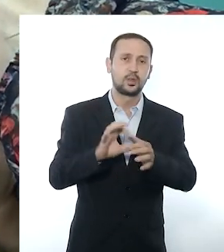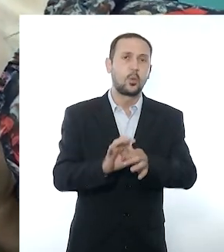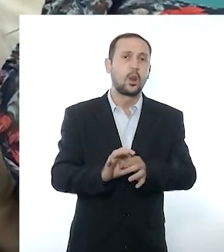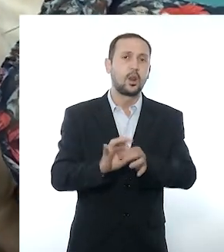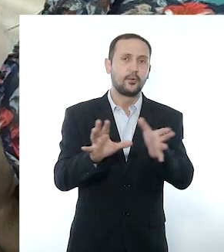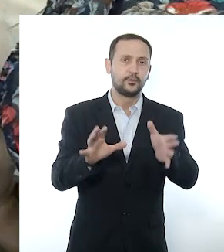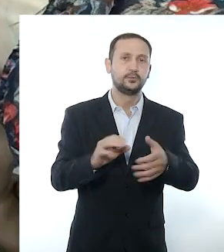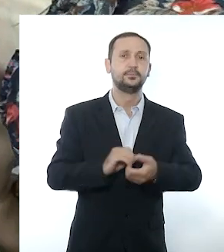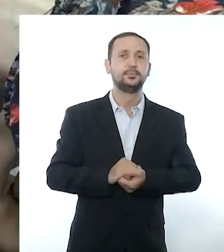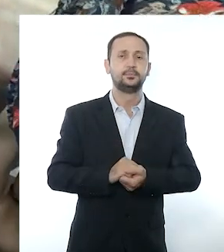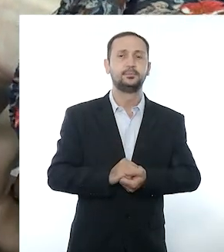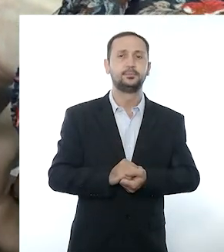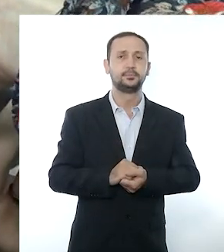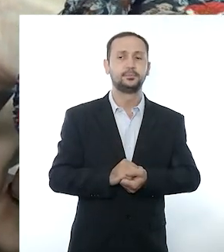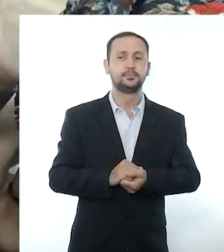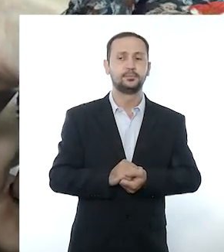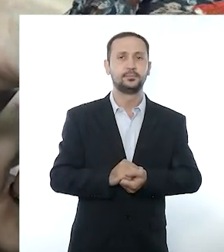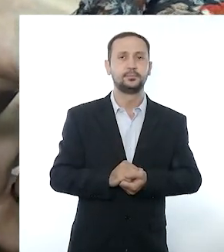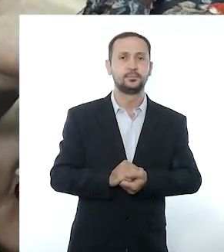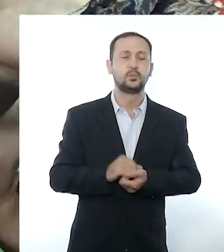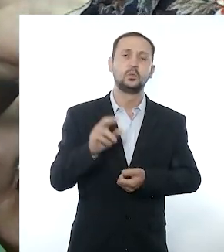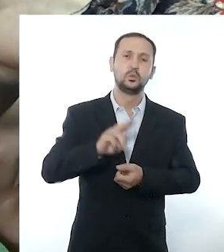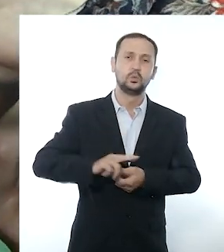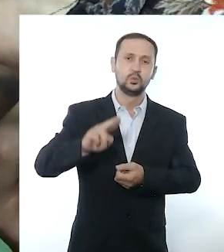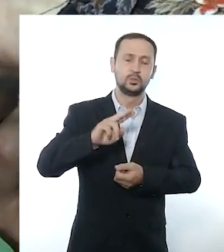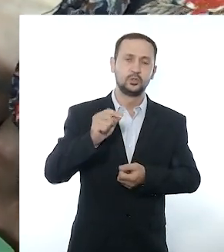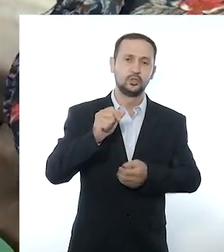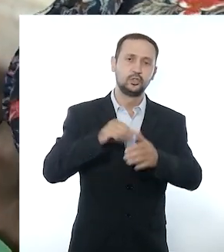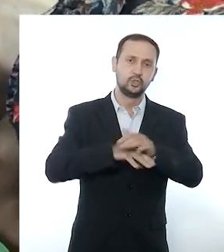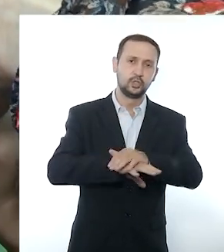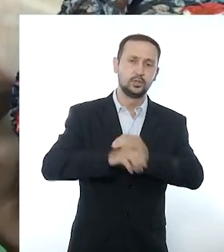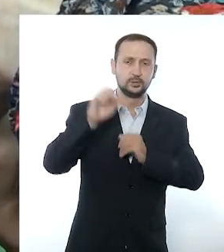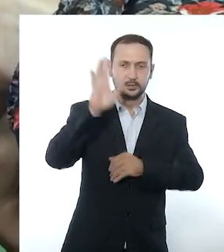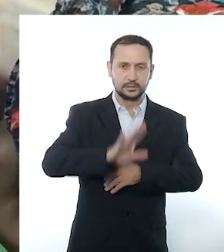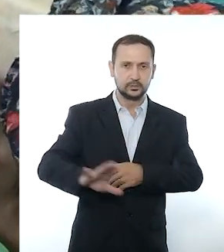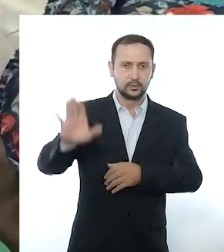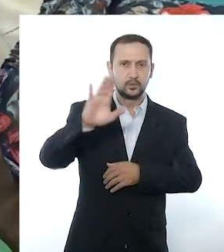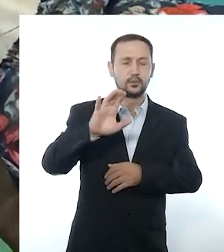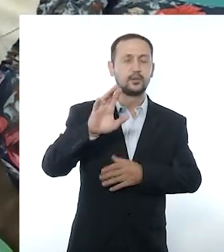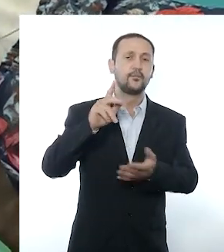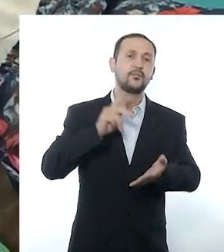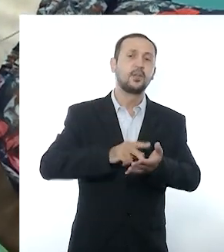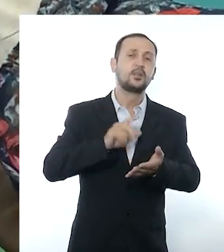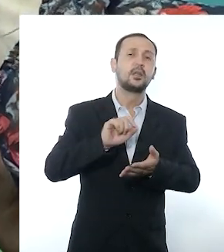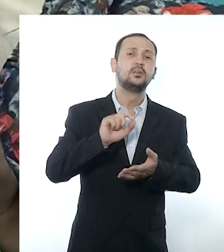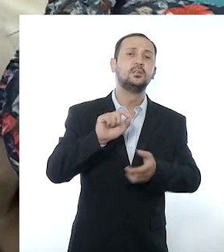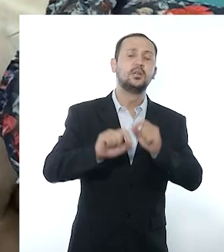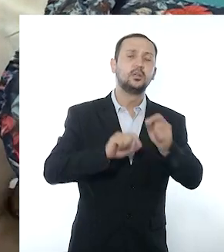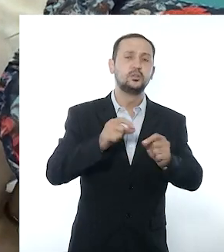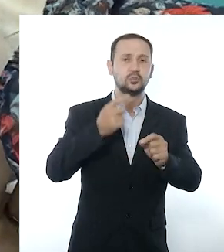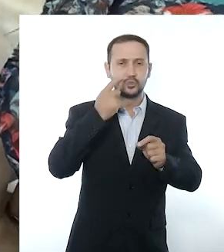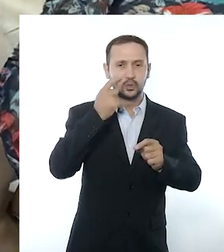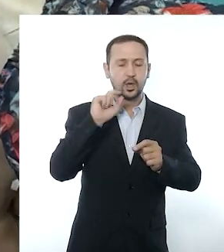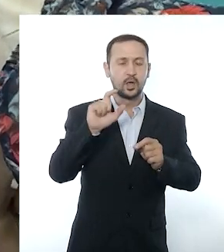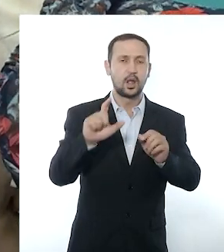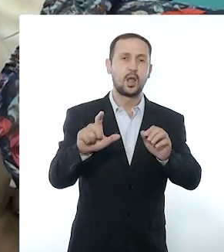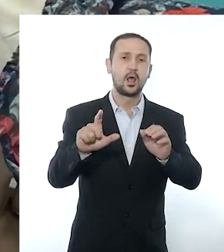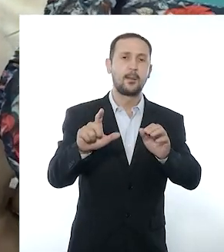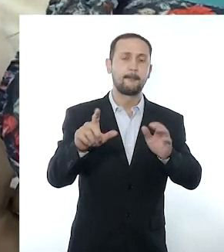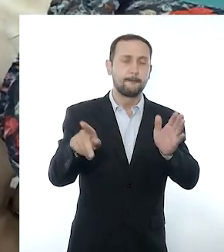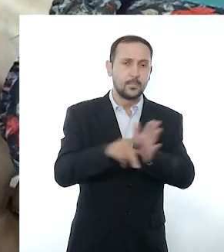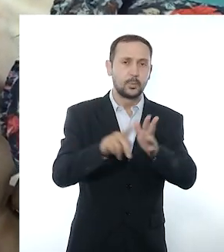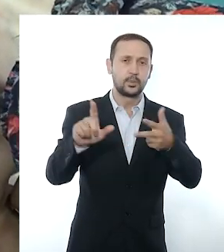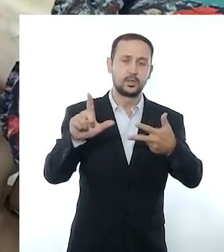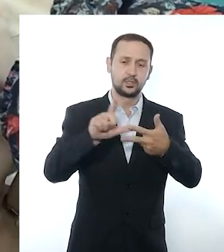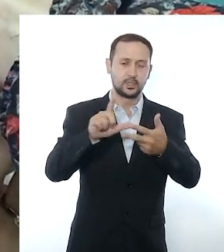estão disponibilizados, por conta do Fundo Nacional. Então, na verdade, era apenas o caráter legislativo